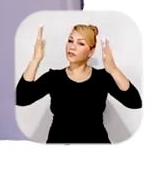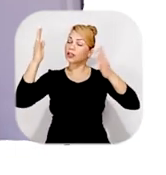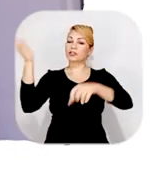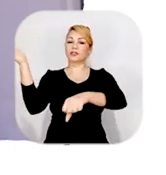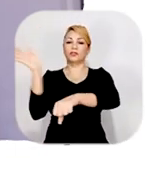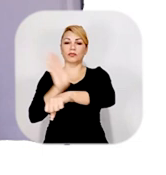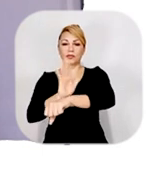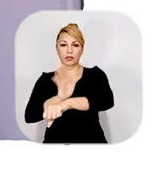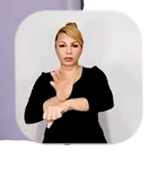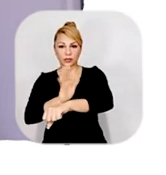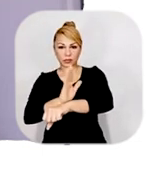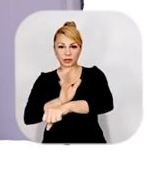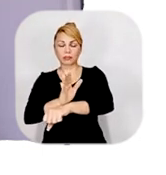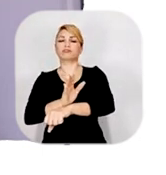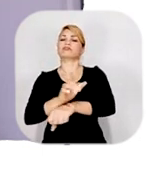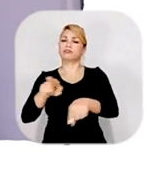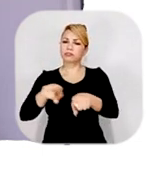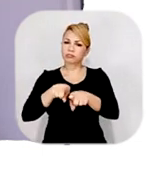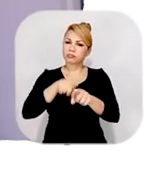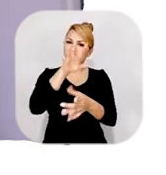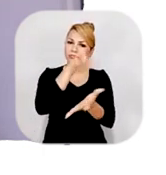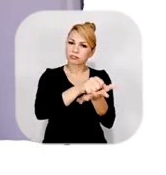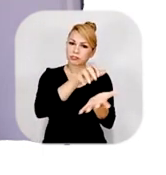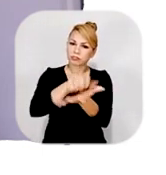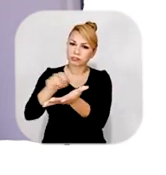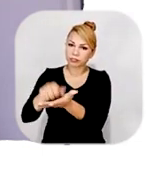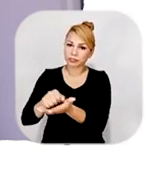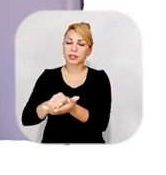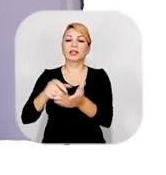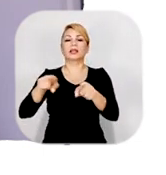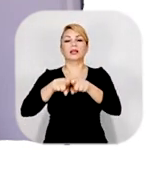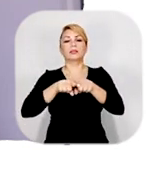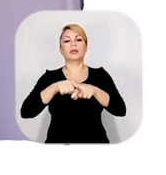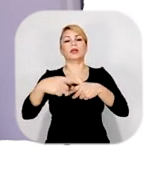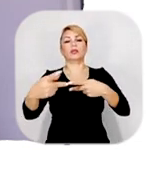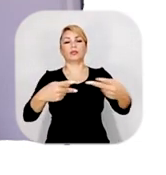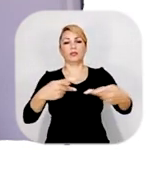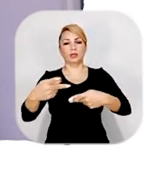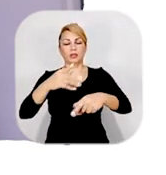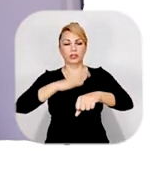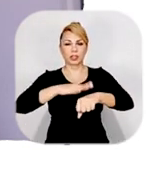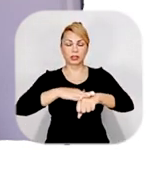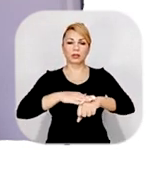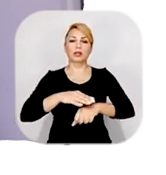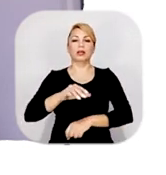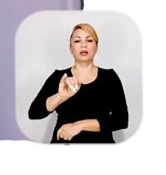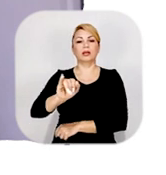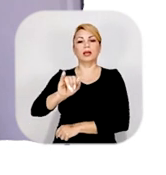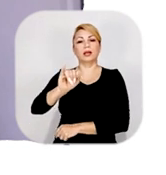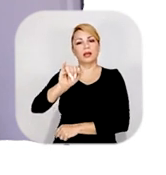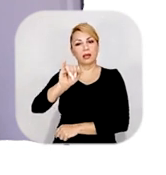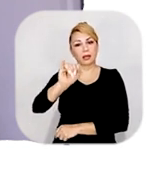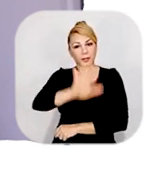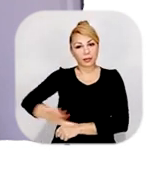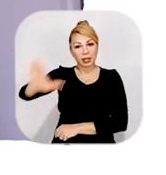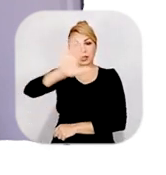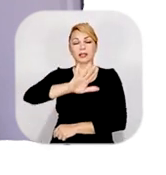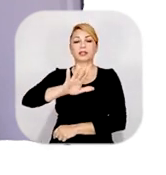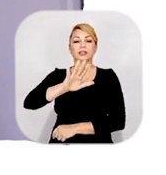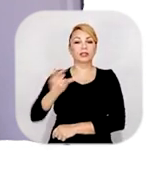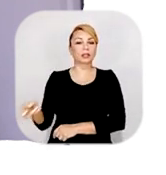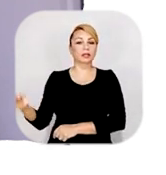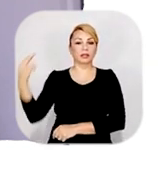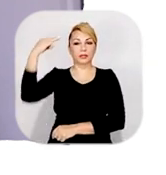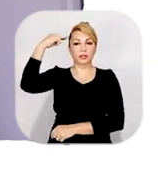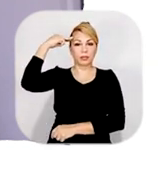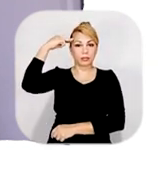documenta esses territórios através de um projeto chamado Imagens da Memória, onde se documenta os mais velhos. Levamos também